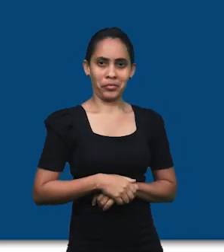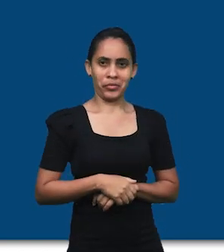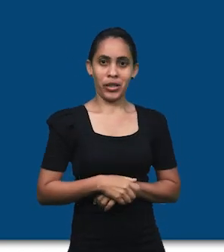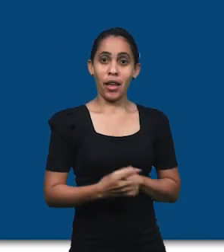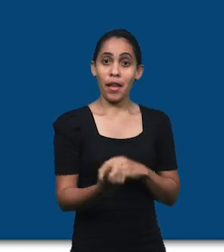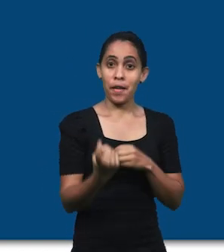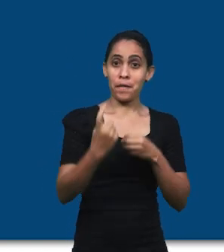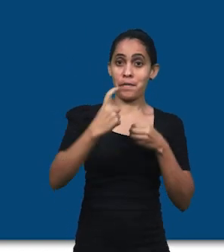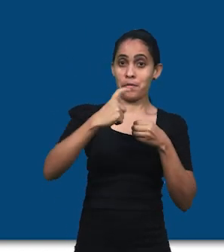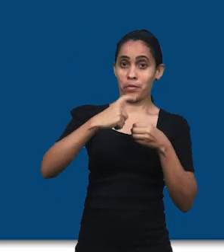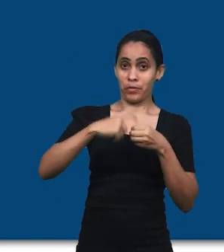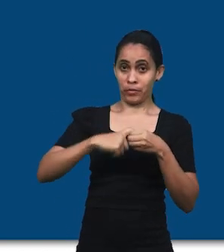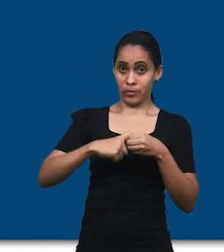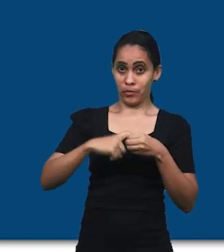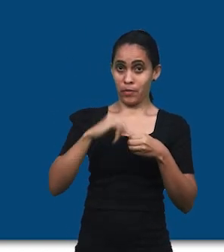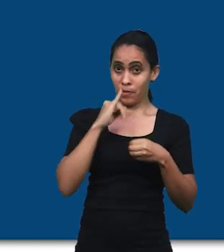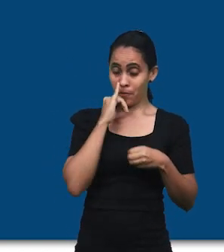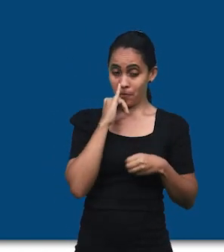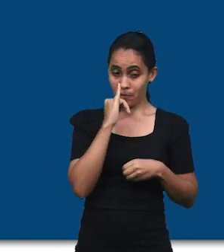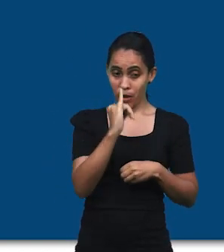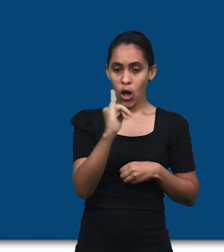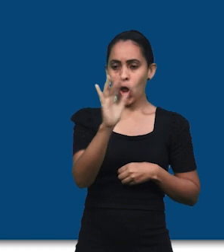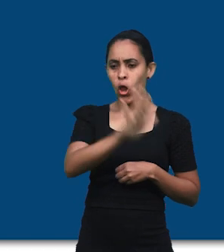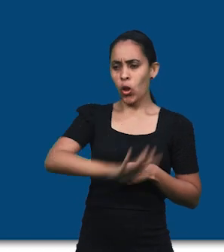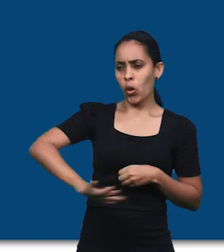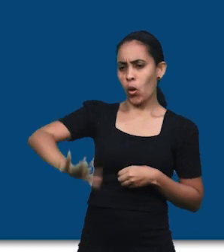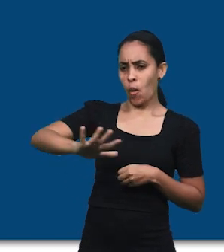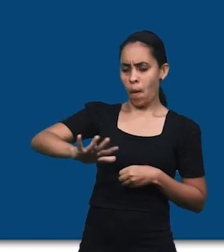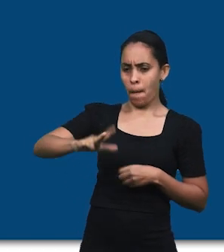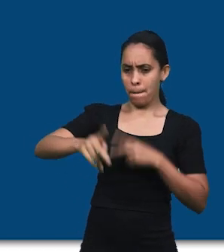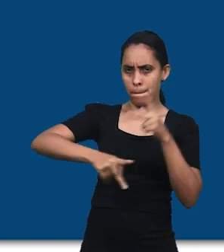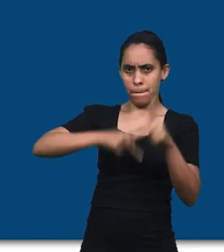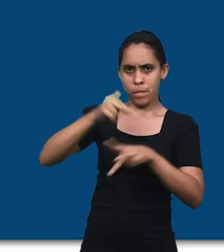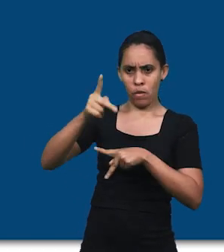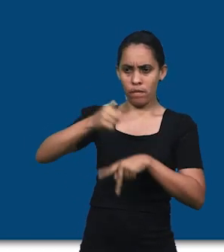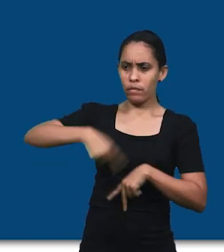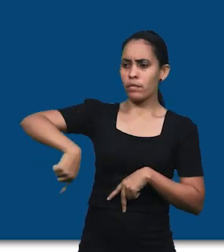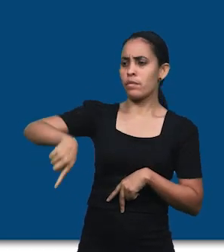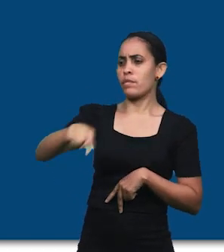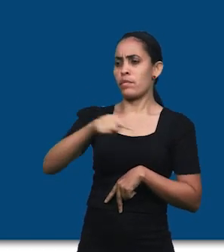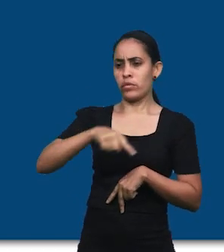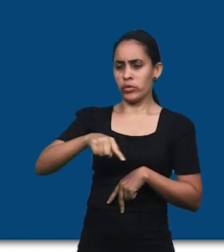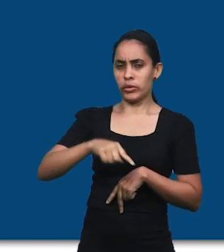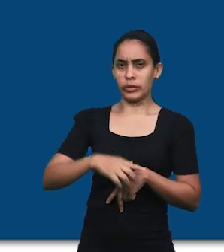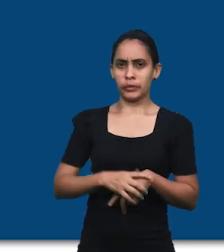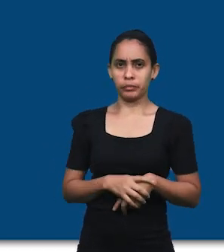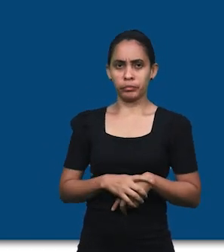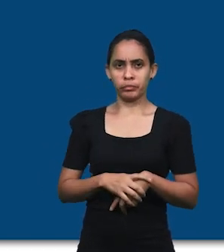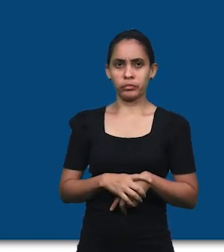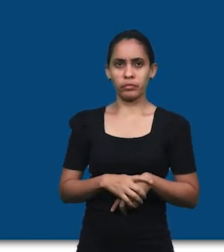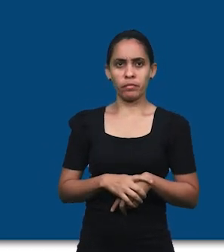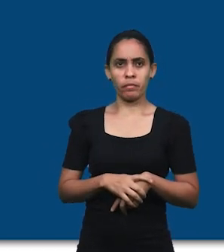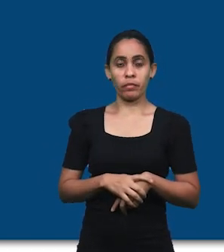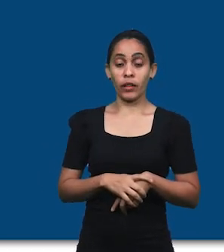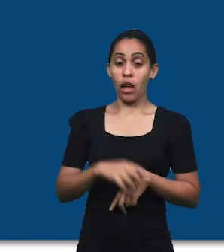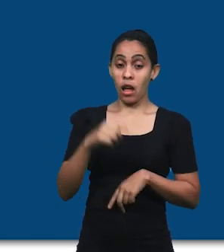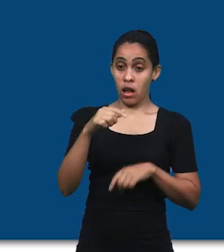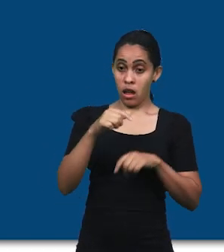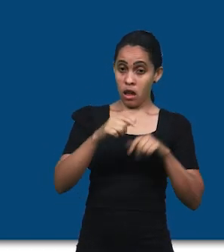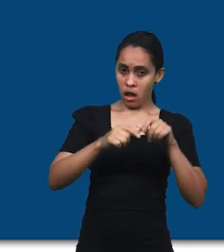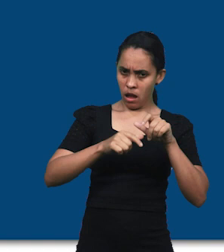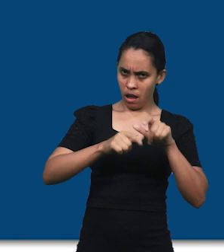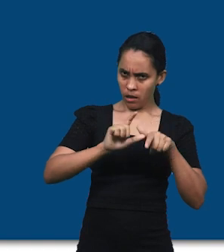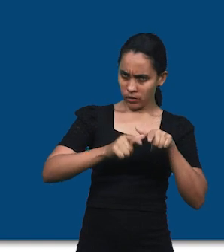dele, e voltando-se, disse à multidão que o seguia: digo-vos que